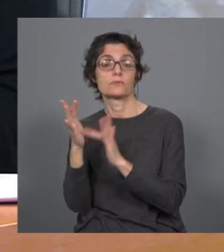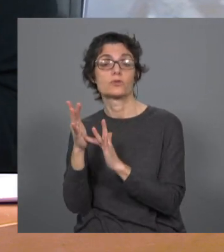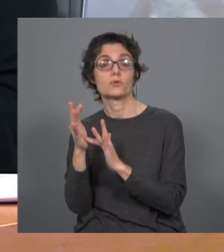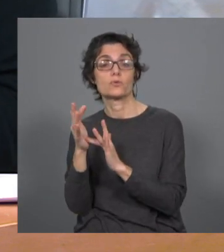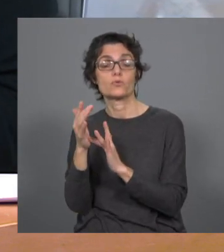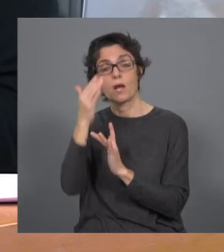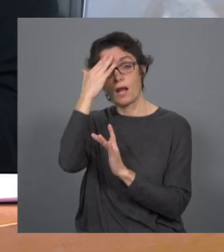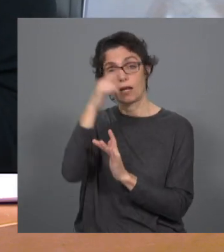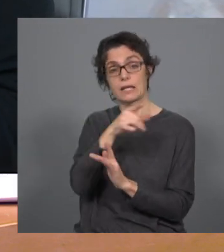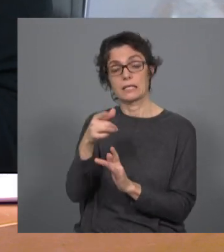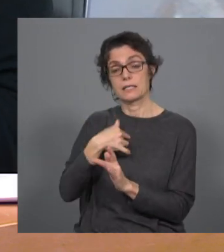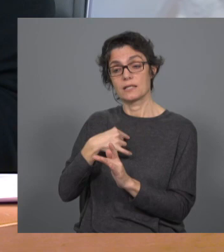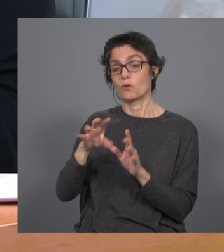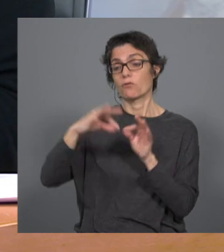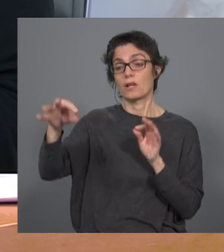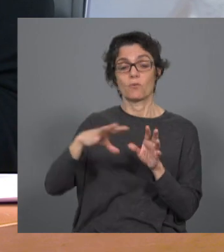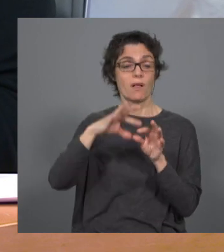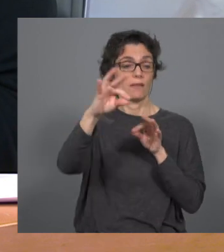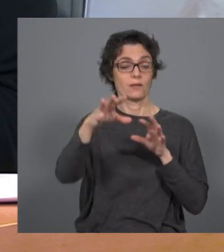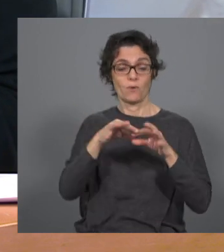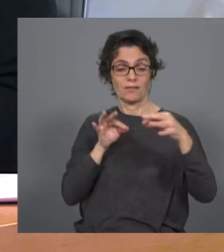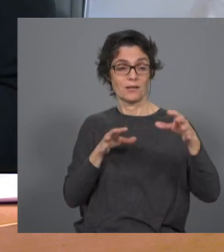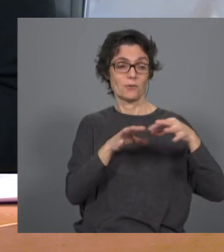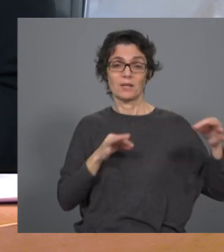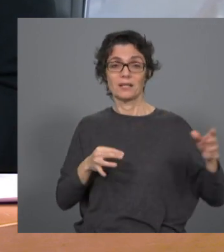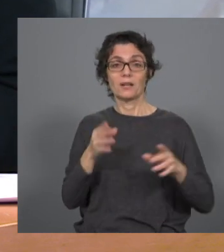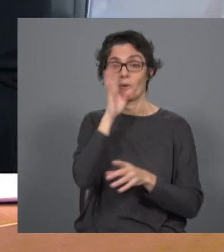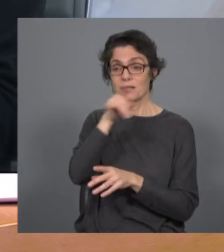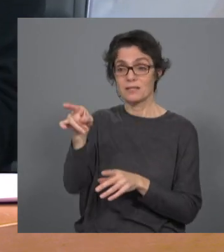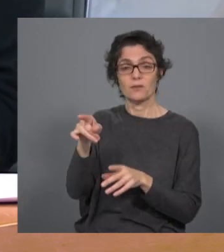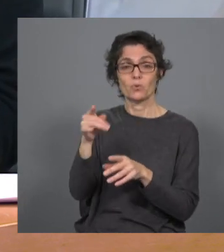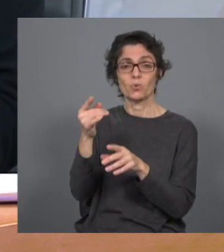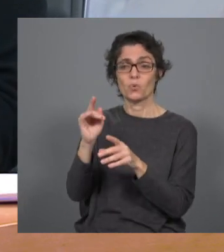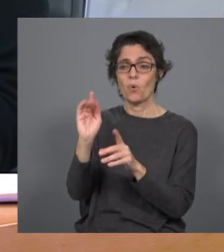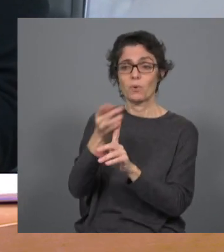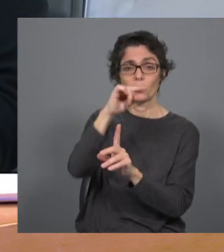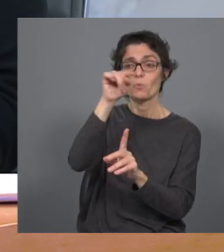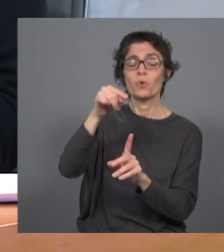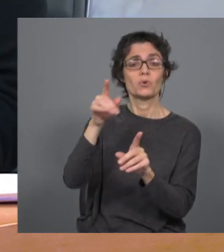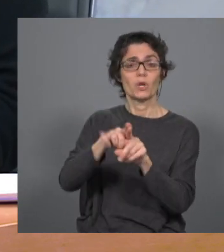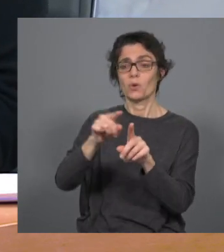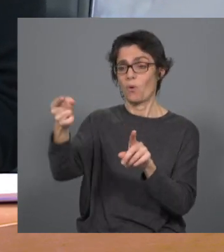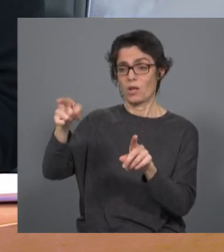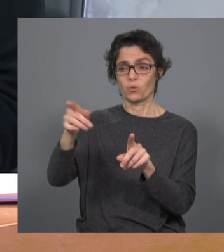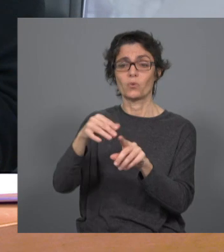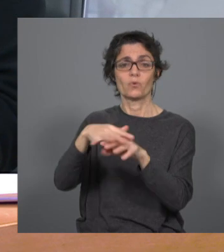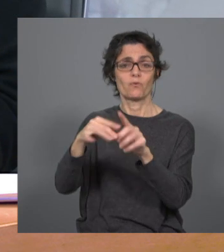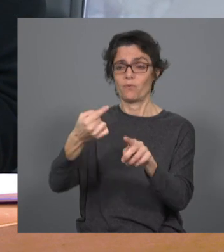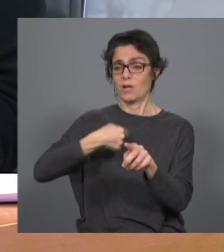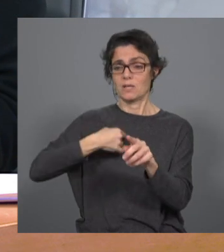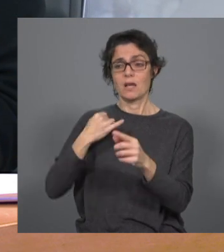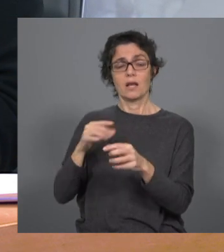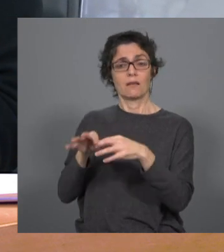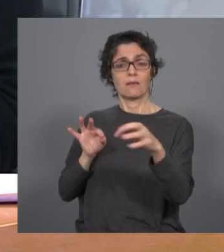que fizerdes ao mais pequeno, a mim o fazeis. E portanto, o São Paulo dá-nos esta indicação do que é a verdadeira fé, que é